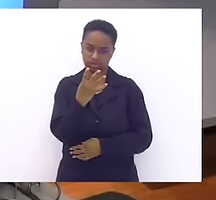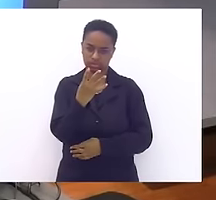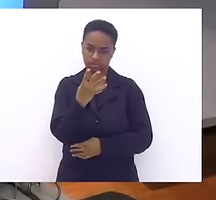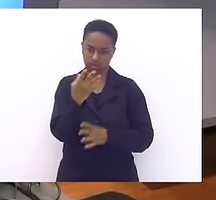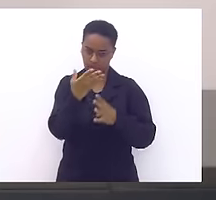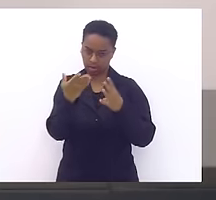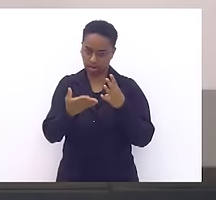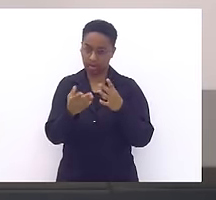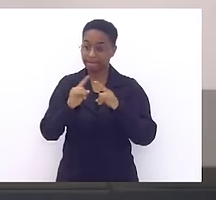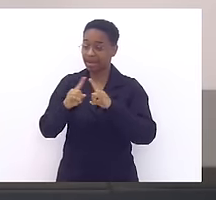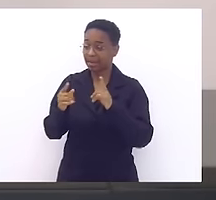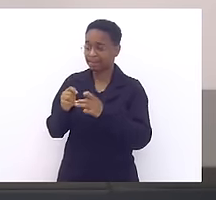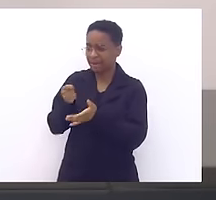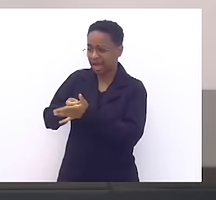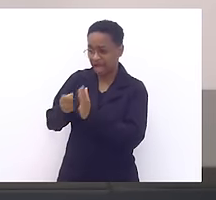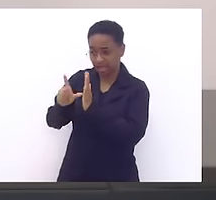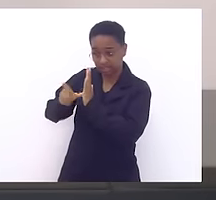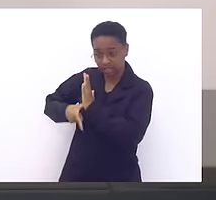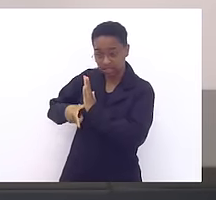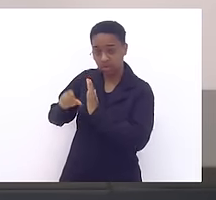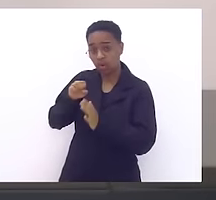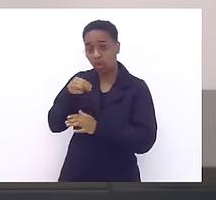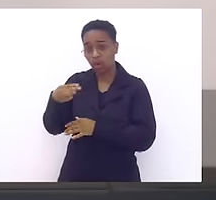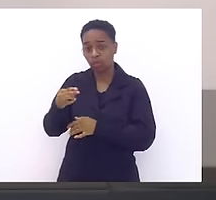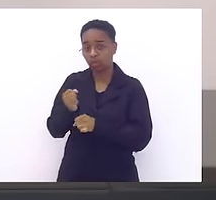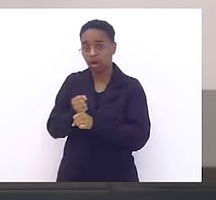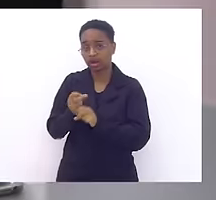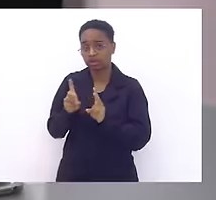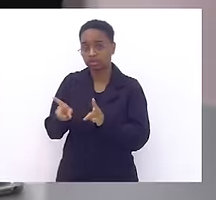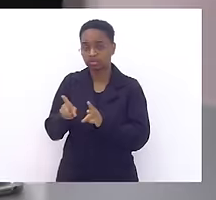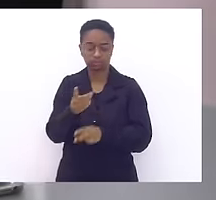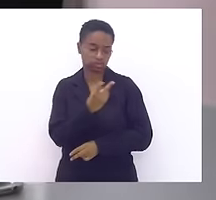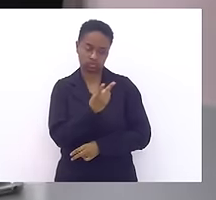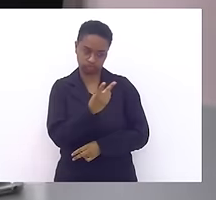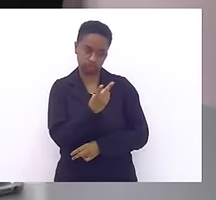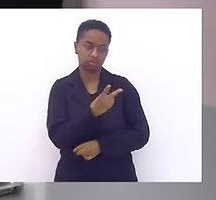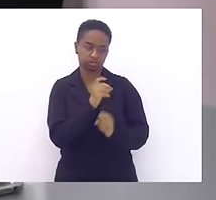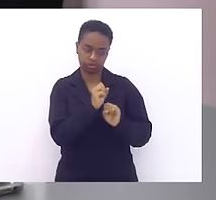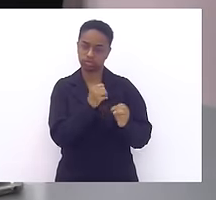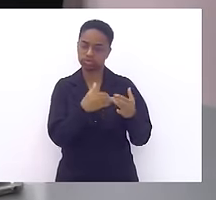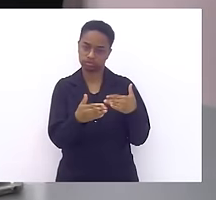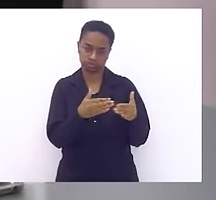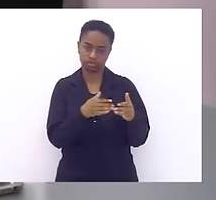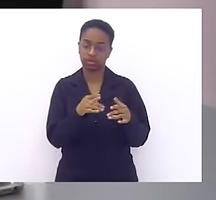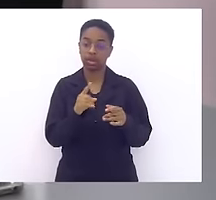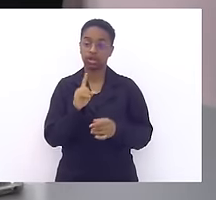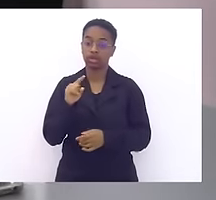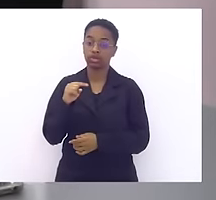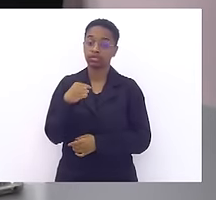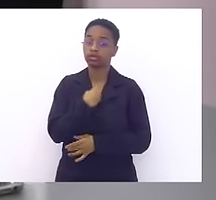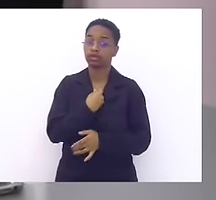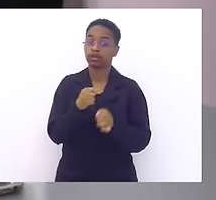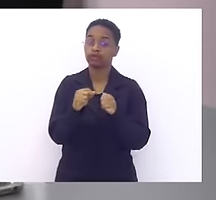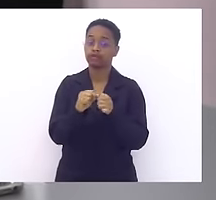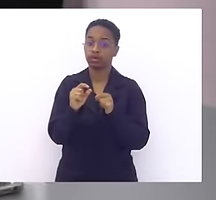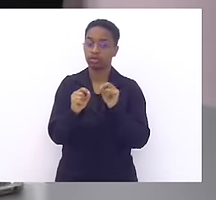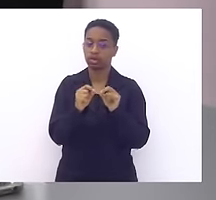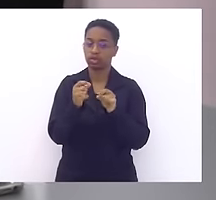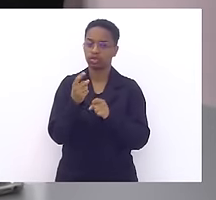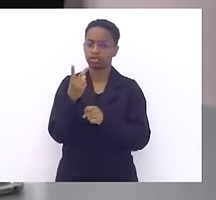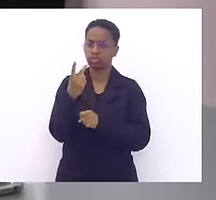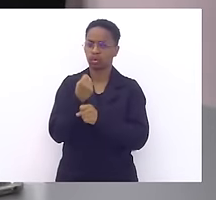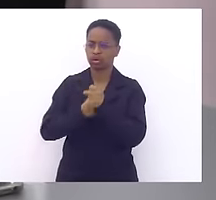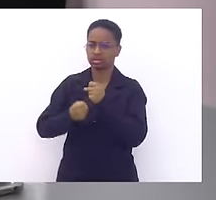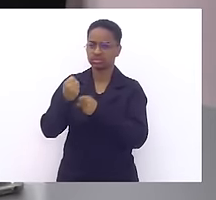o parcelamento é do atrasado da dívida ou só do mês do ano corrente dos dois dos dois o a gente não o que a gente fez há dois anos